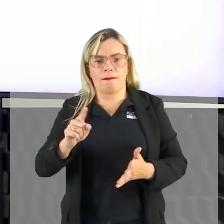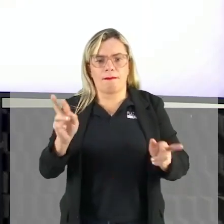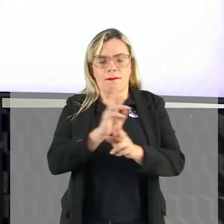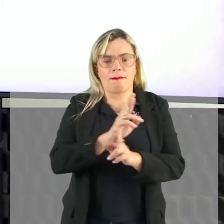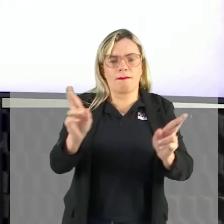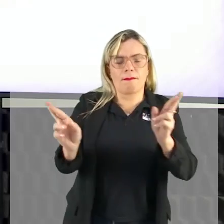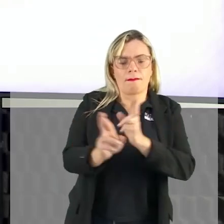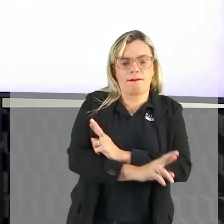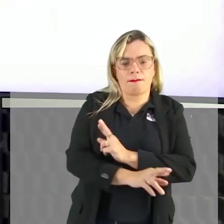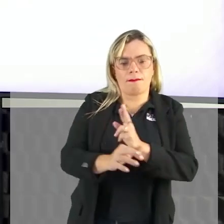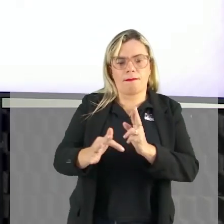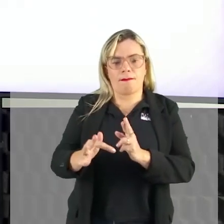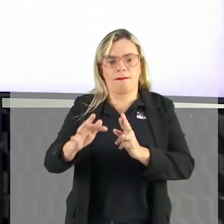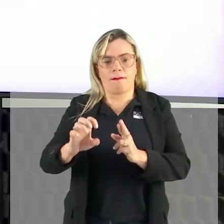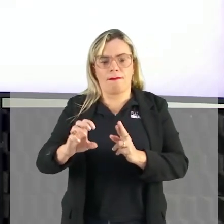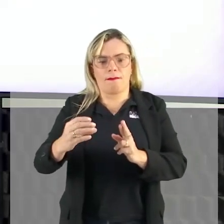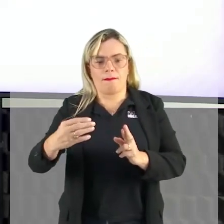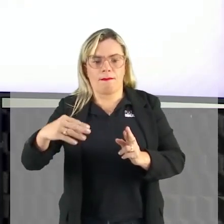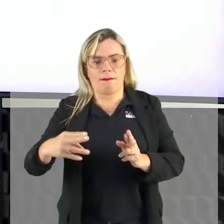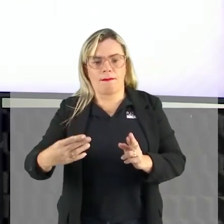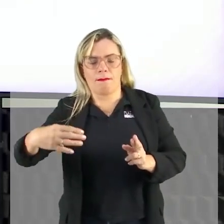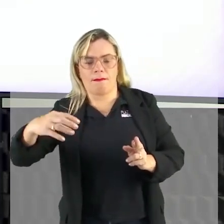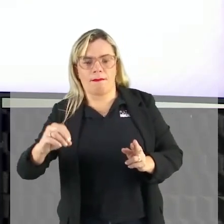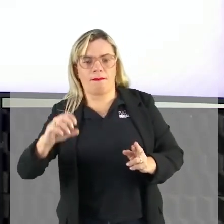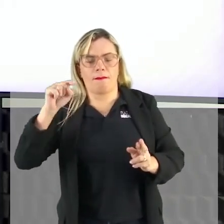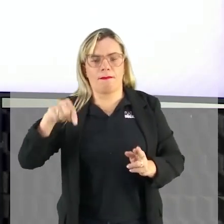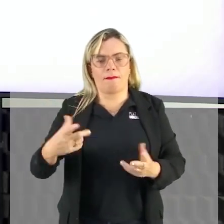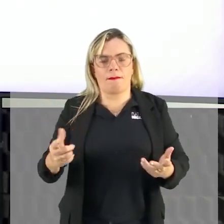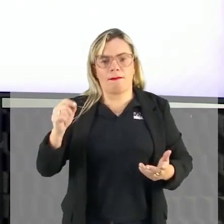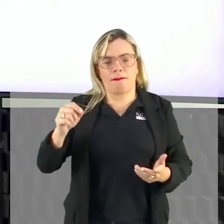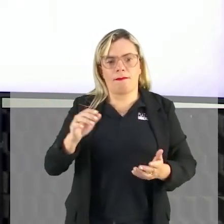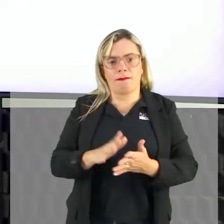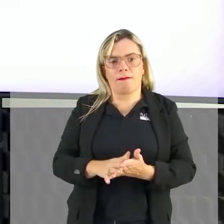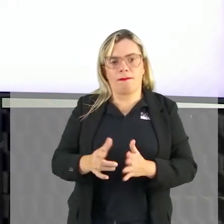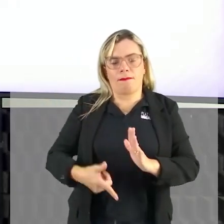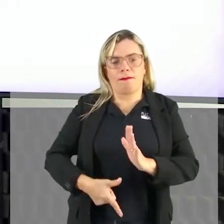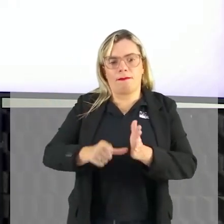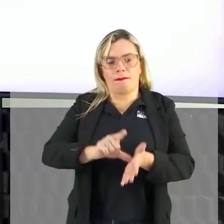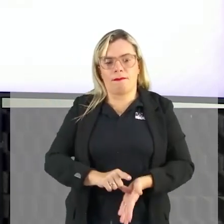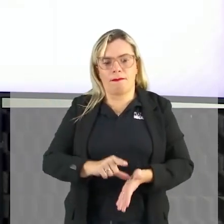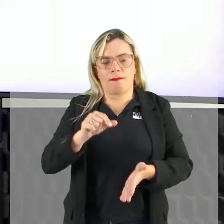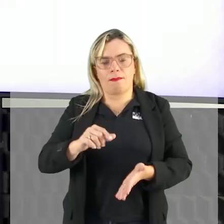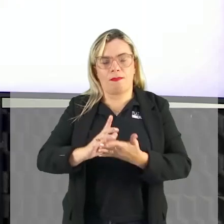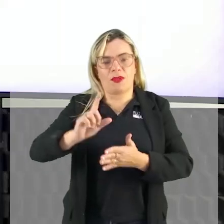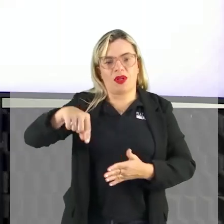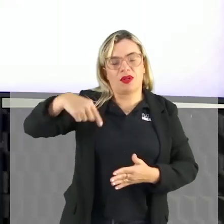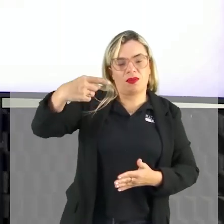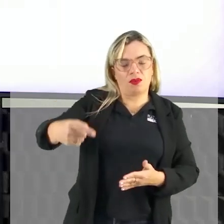relacionada à fecundação. A fecundação ocorreu antes, até para que existisse o fruto.